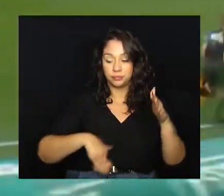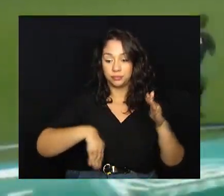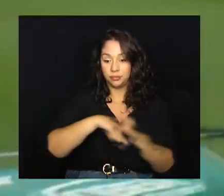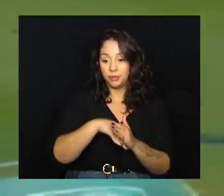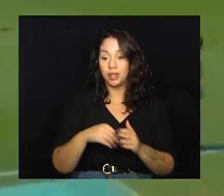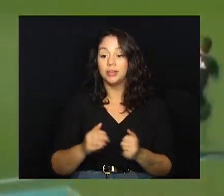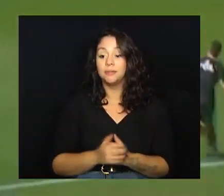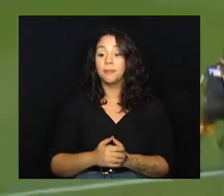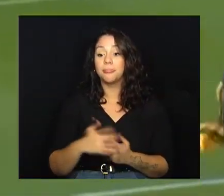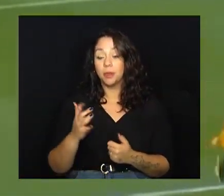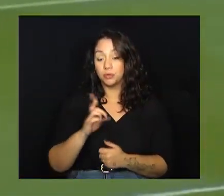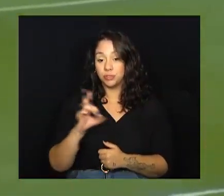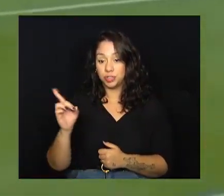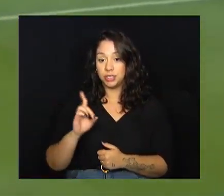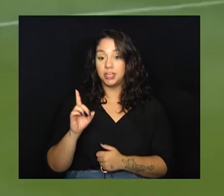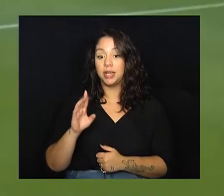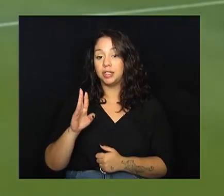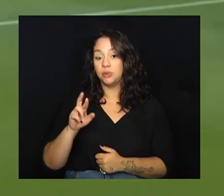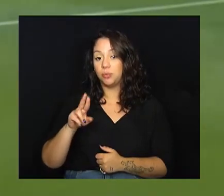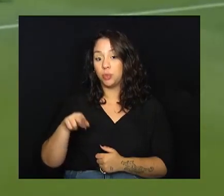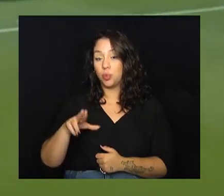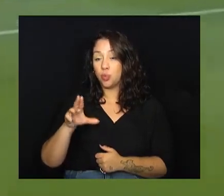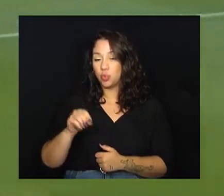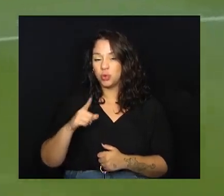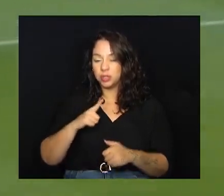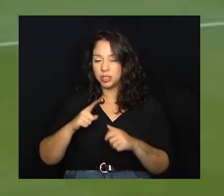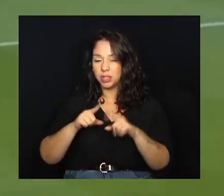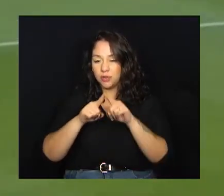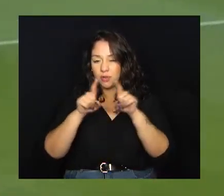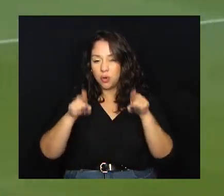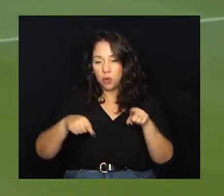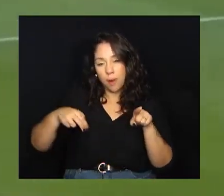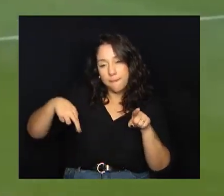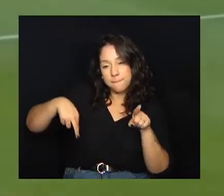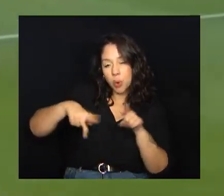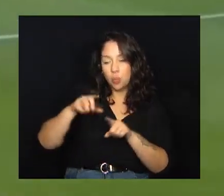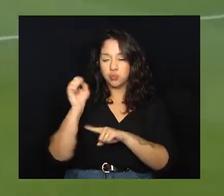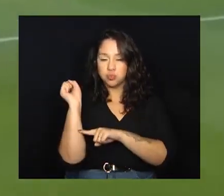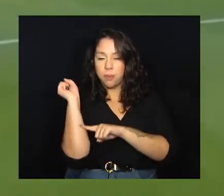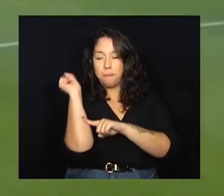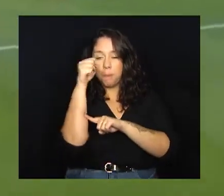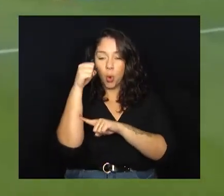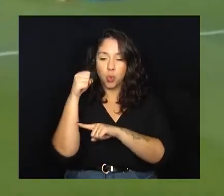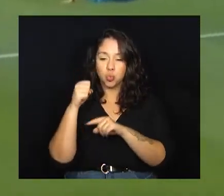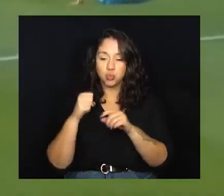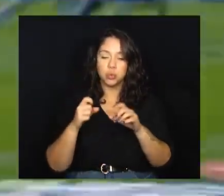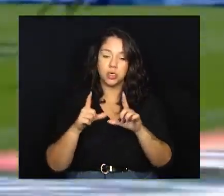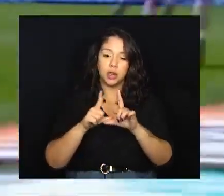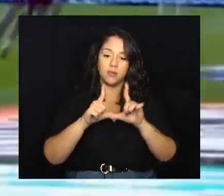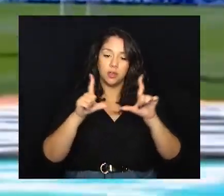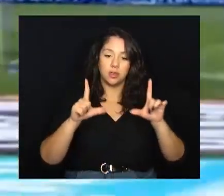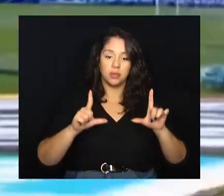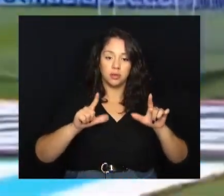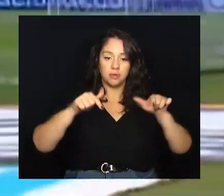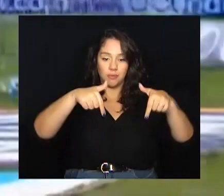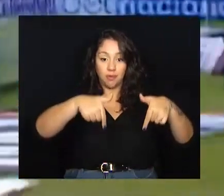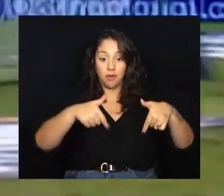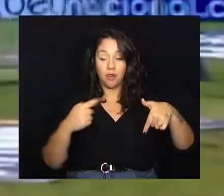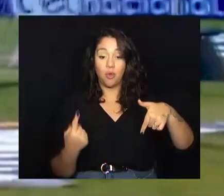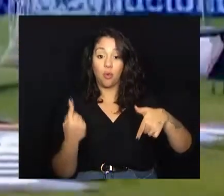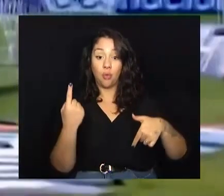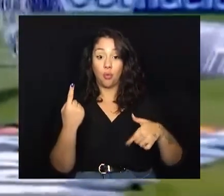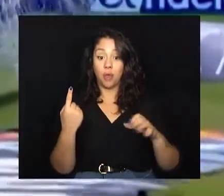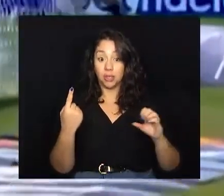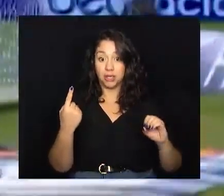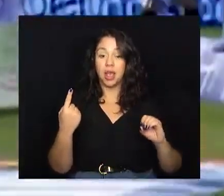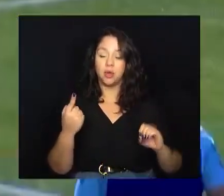pela direita Bruno José cruzou na medida para Derek de cabeça abrir o marcador um a